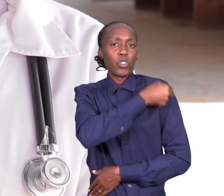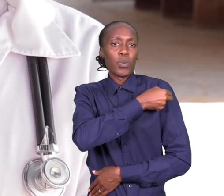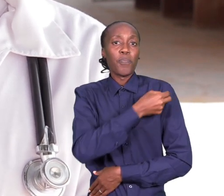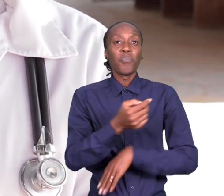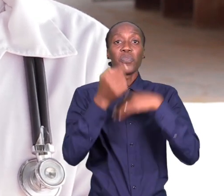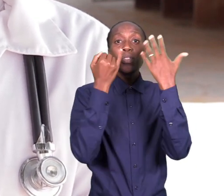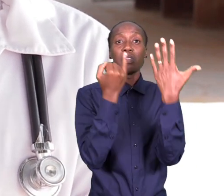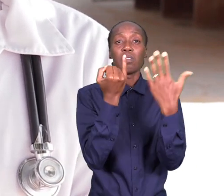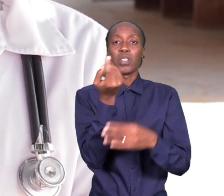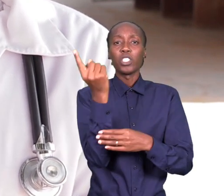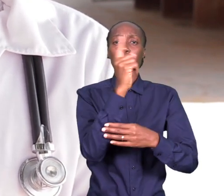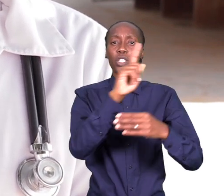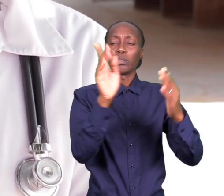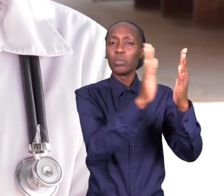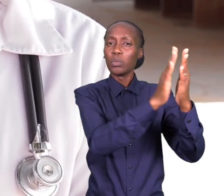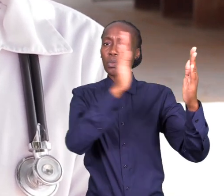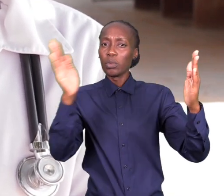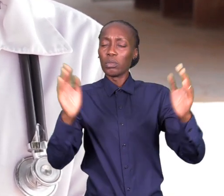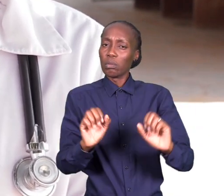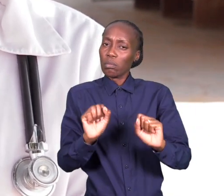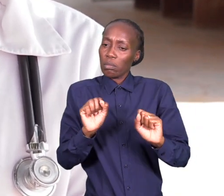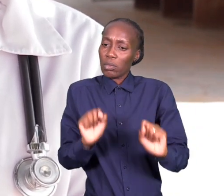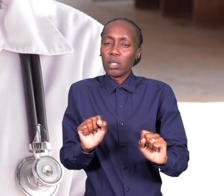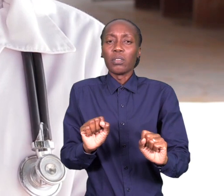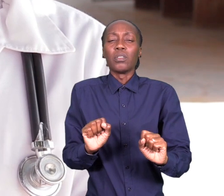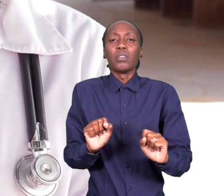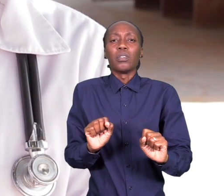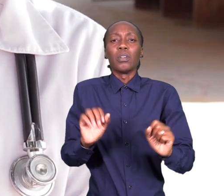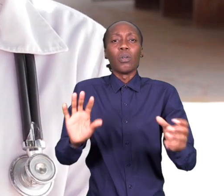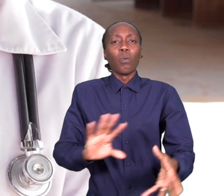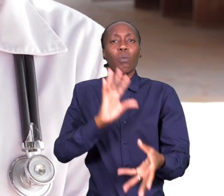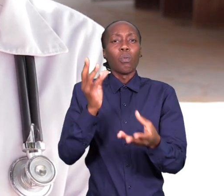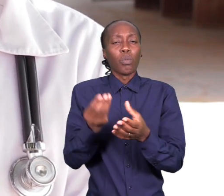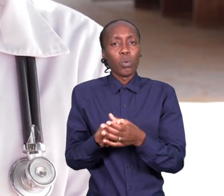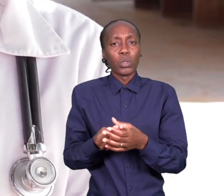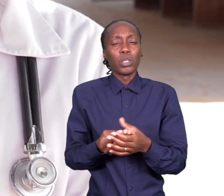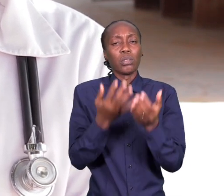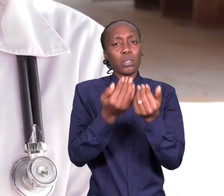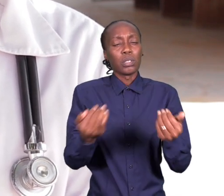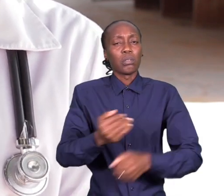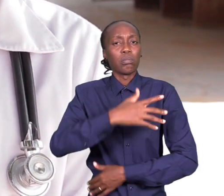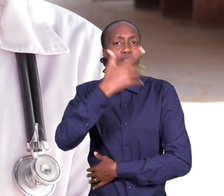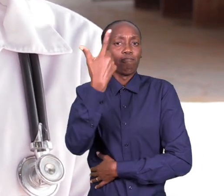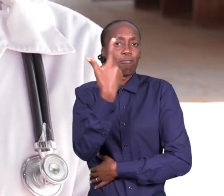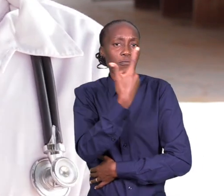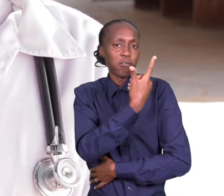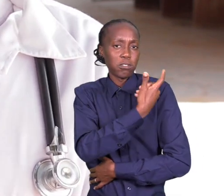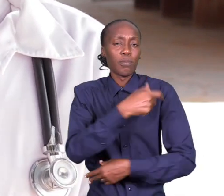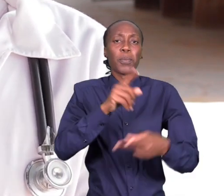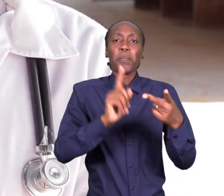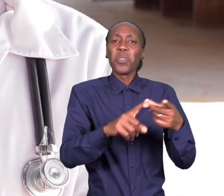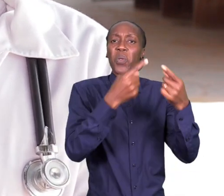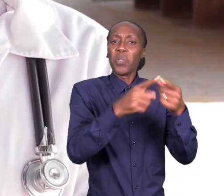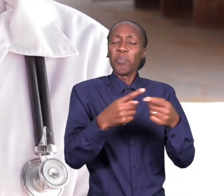dos 6 meses, todas as crianças recebem as profilaxias com